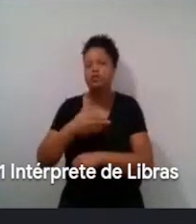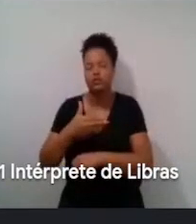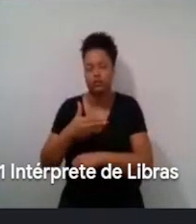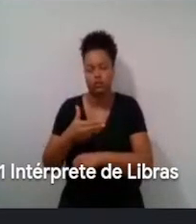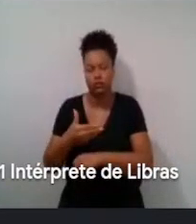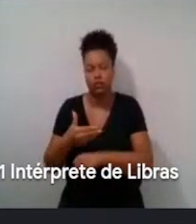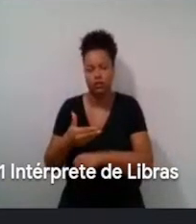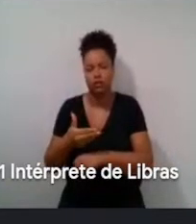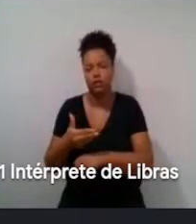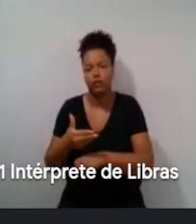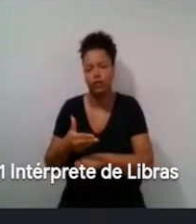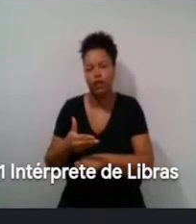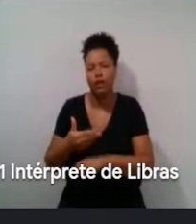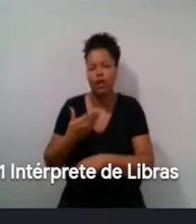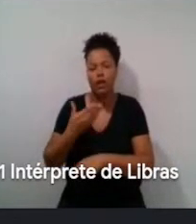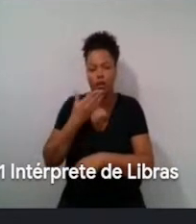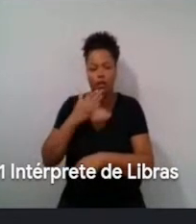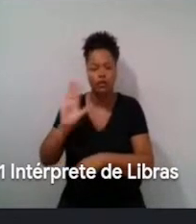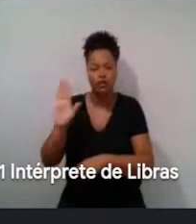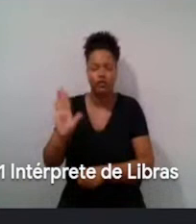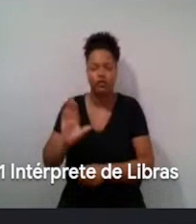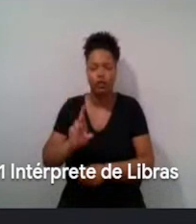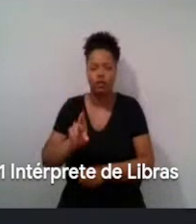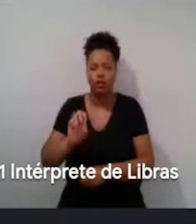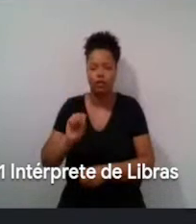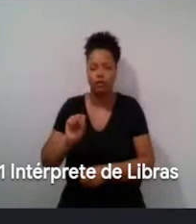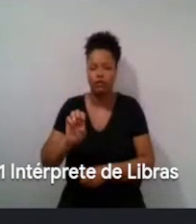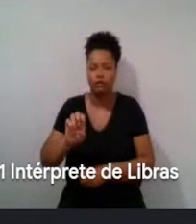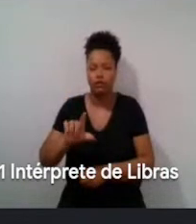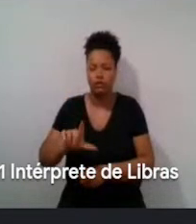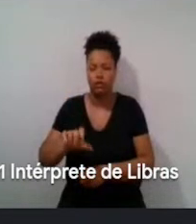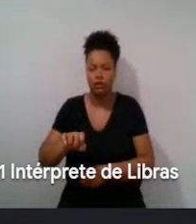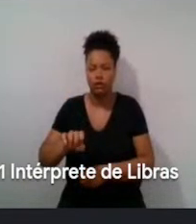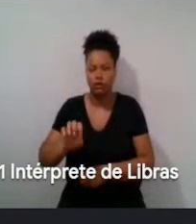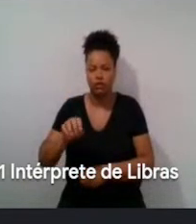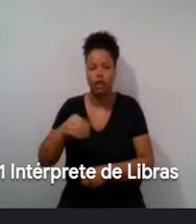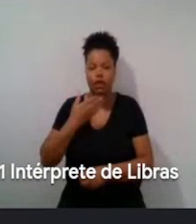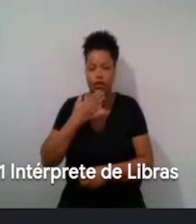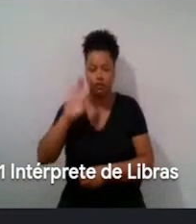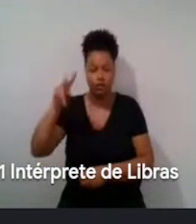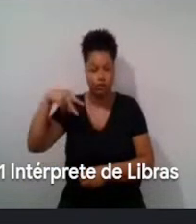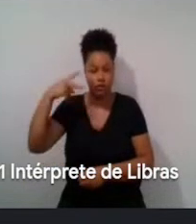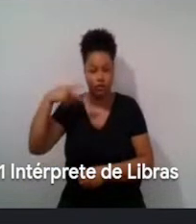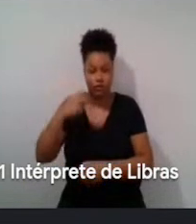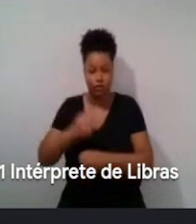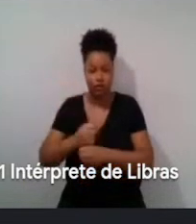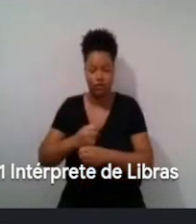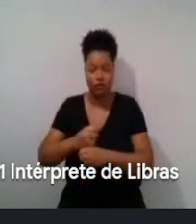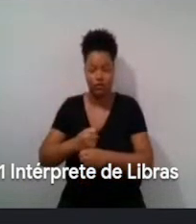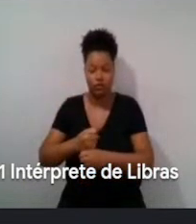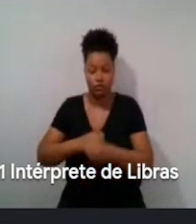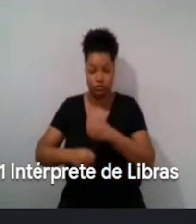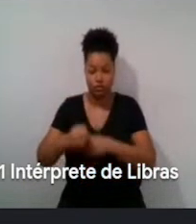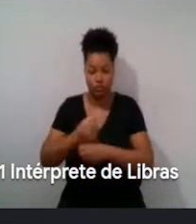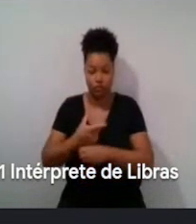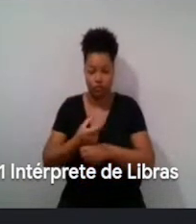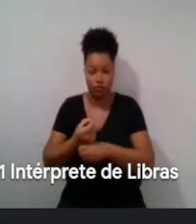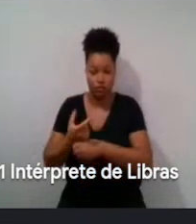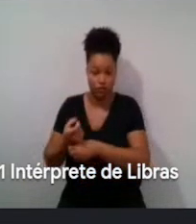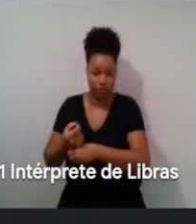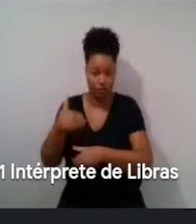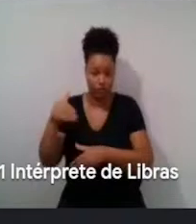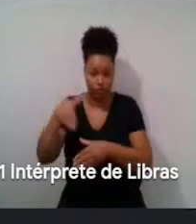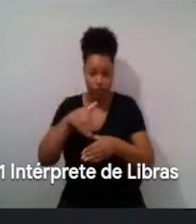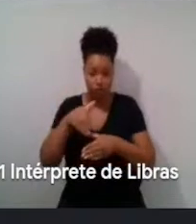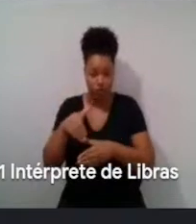de vereadora nas eleições de 2020, e manter tão somente a obrigação